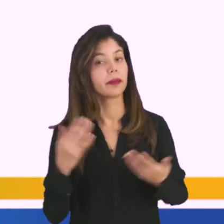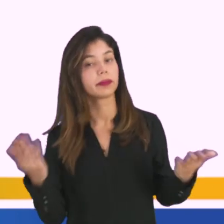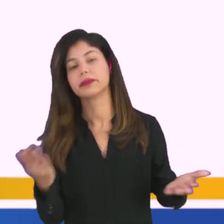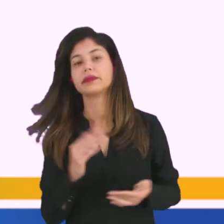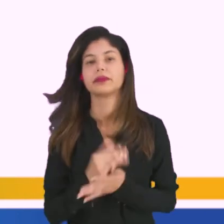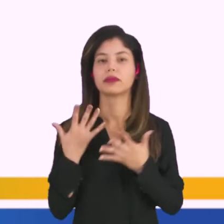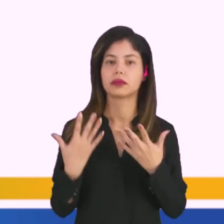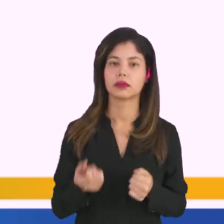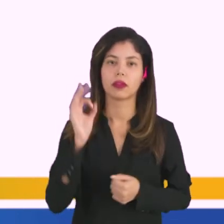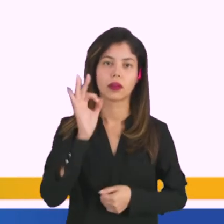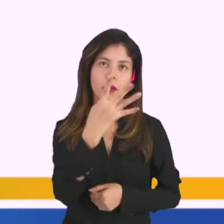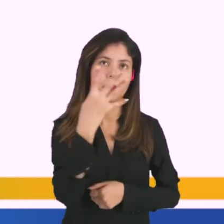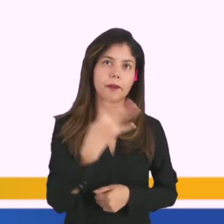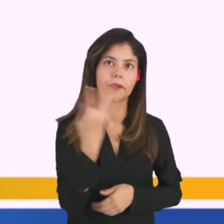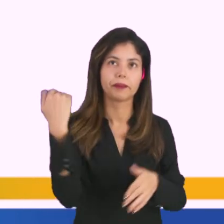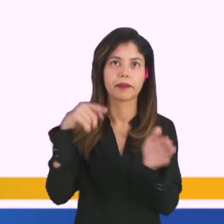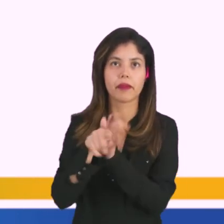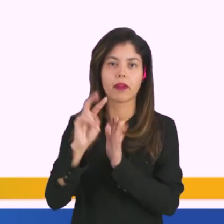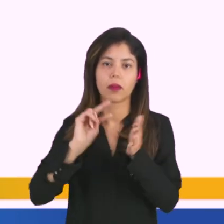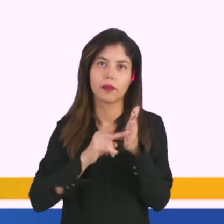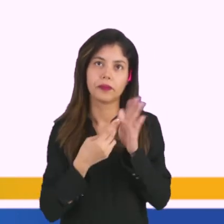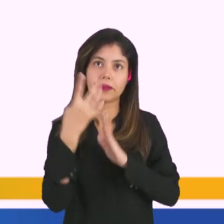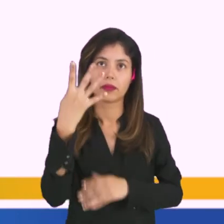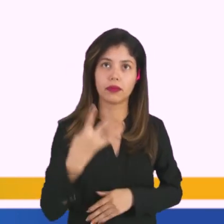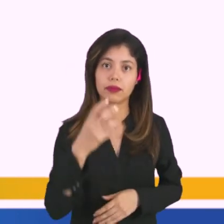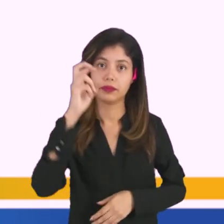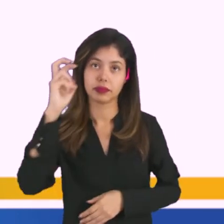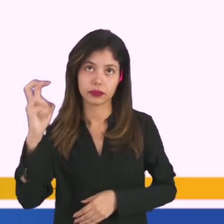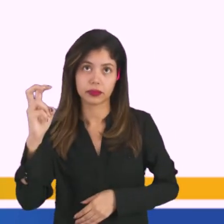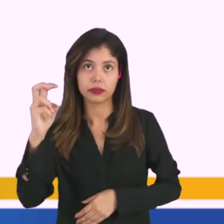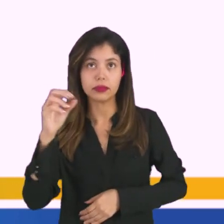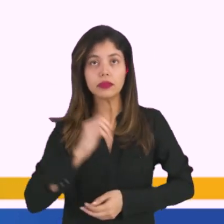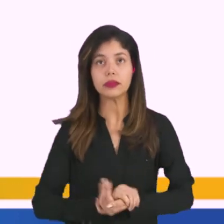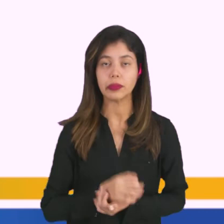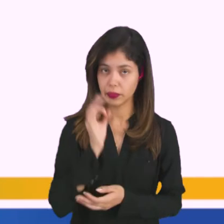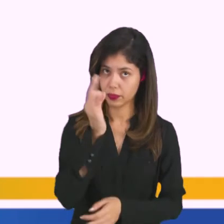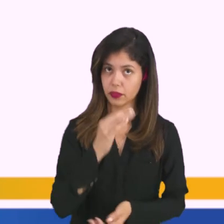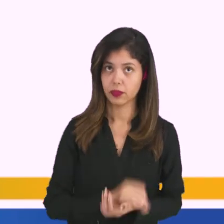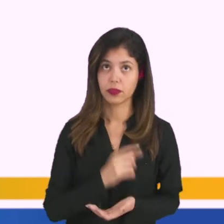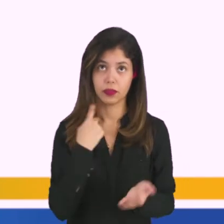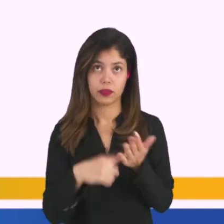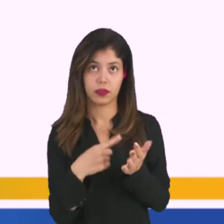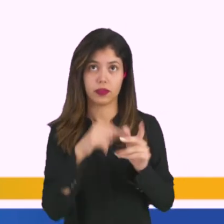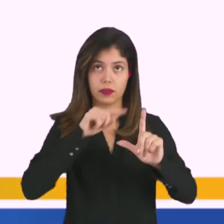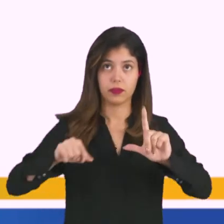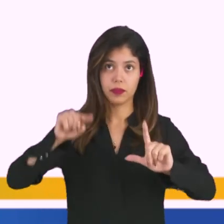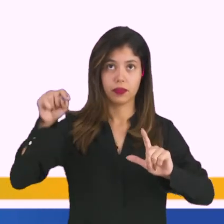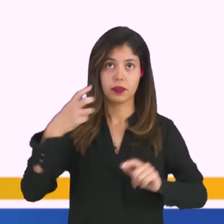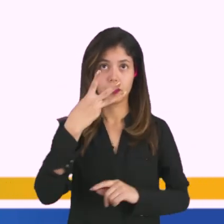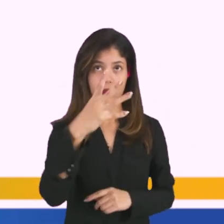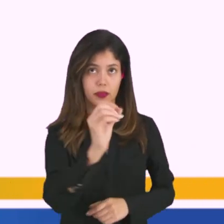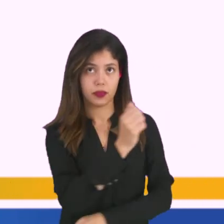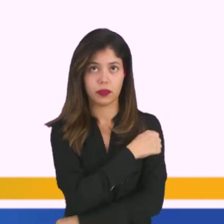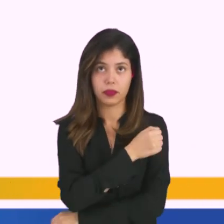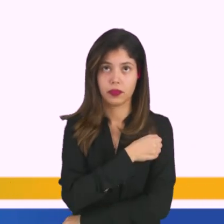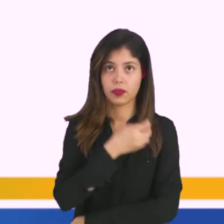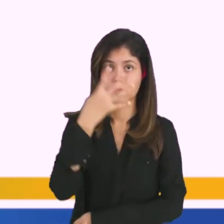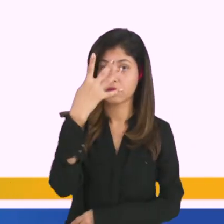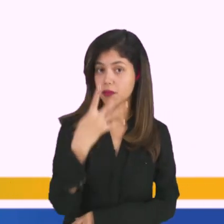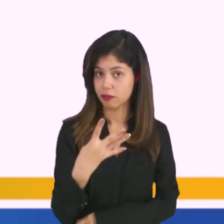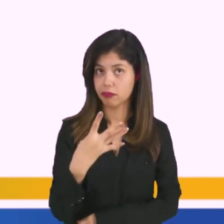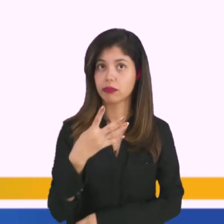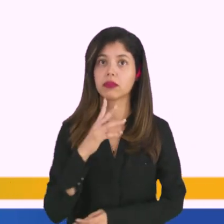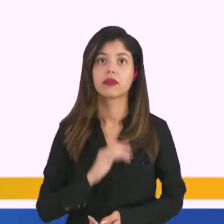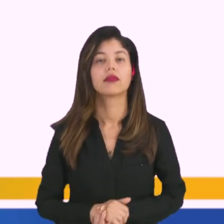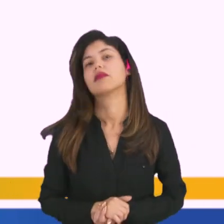então acertar pelo menos 4 questões significa acertar 4 ou 5 questões, certo? Então, de acordo com o gráfico, 30 alunos acertaram